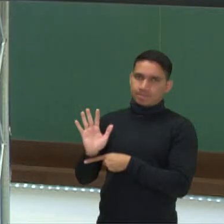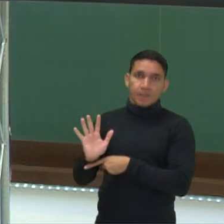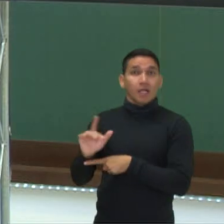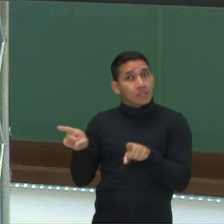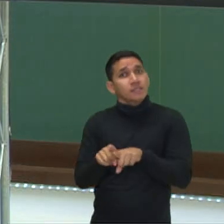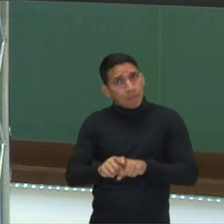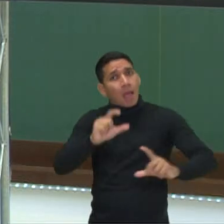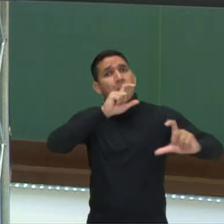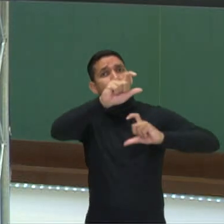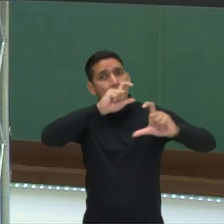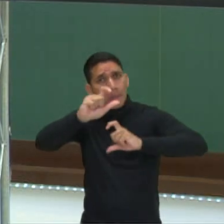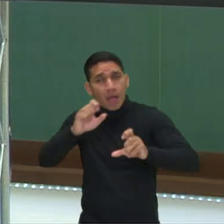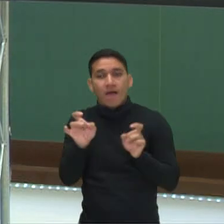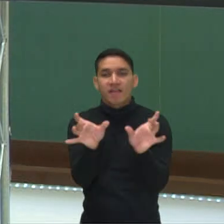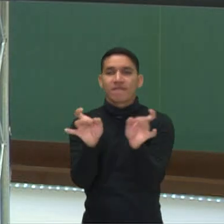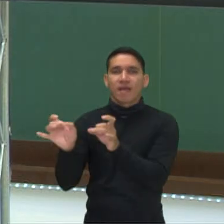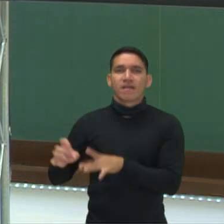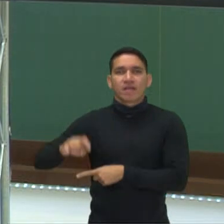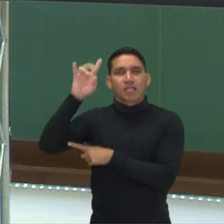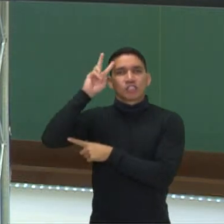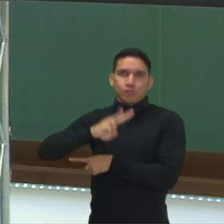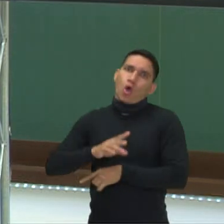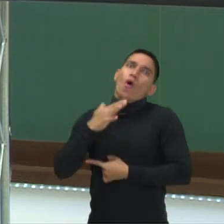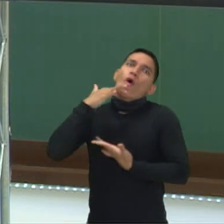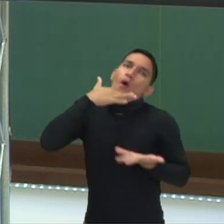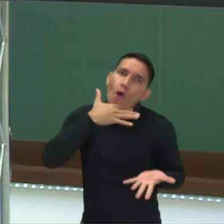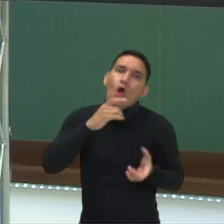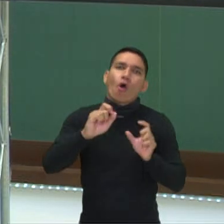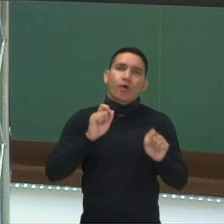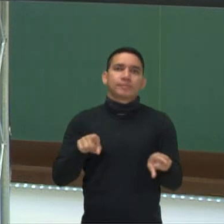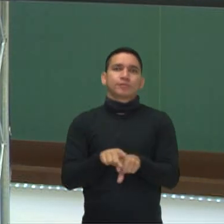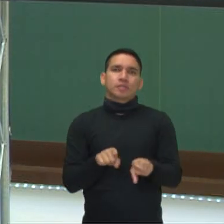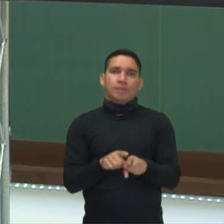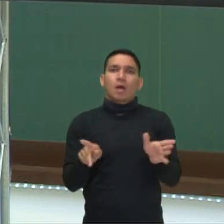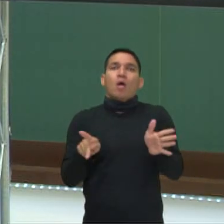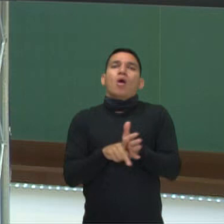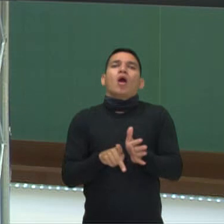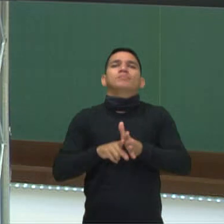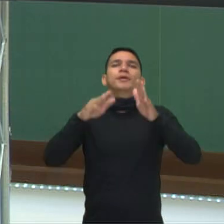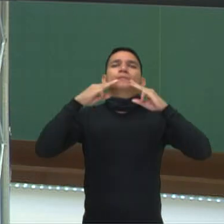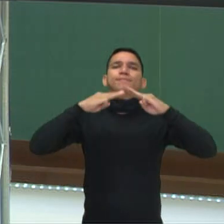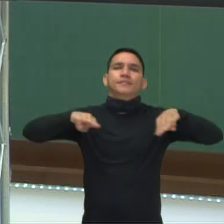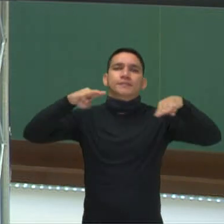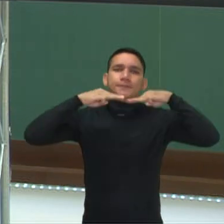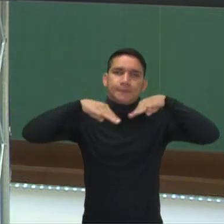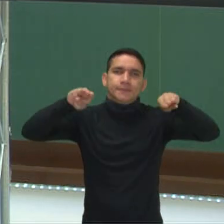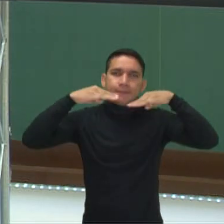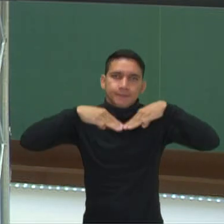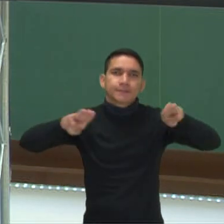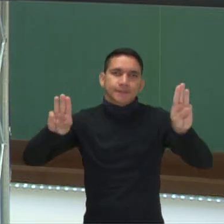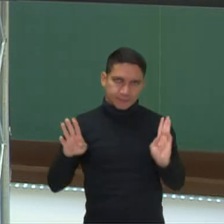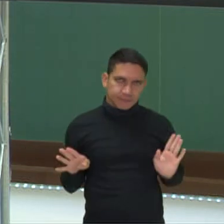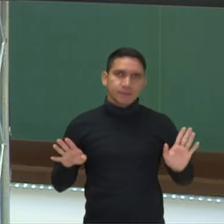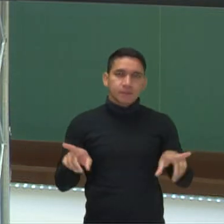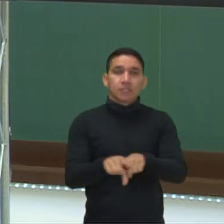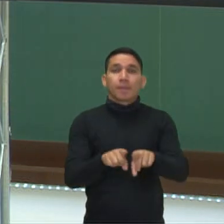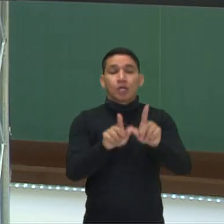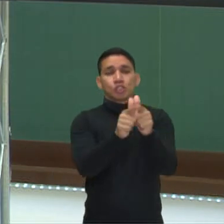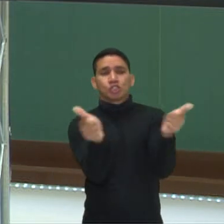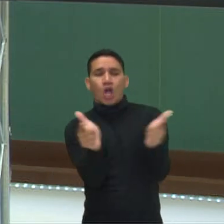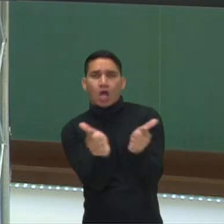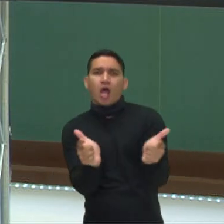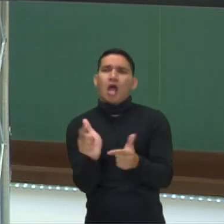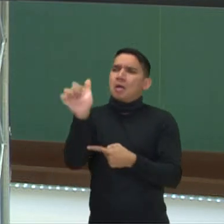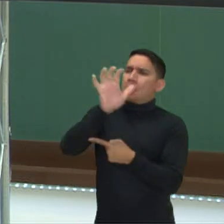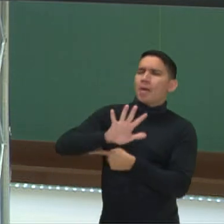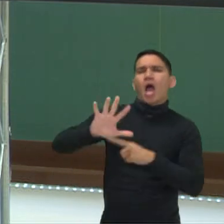se aproveitaram disso para vender suas histórias. Claro, além de servir de propaganda. Jornais, imagens,